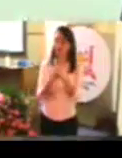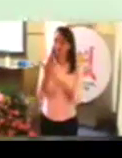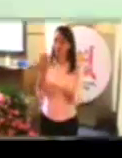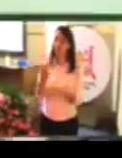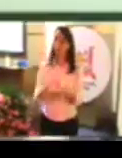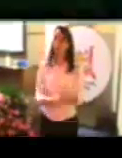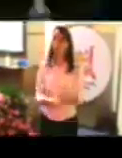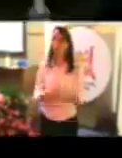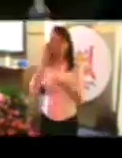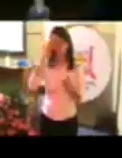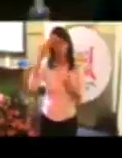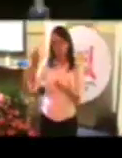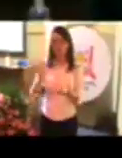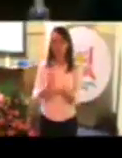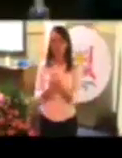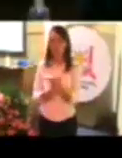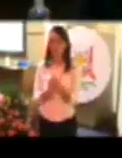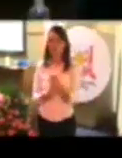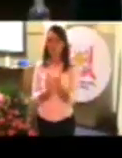do legislativo. Muito obrigado.